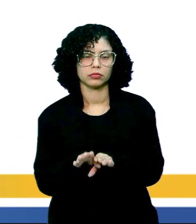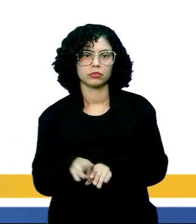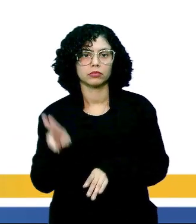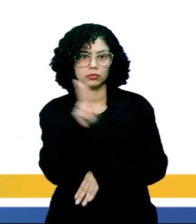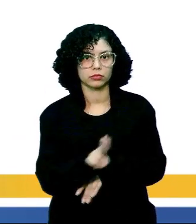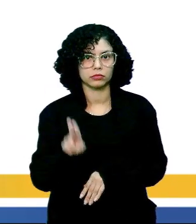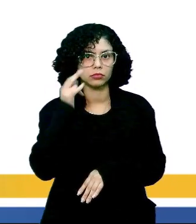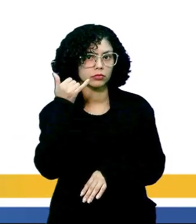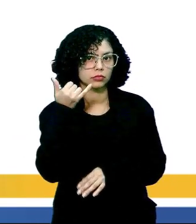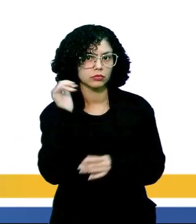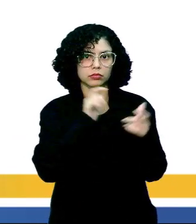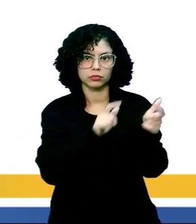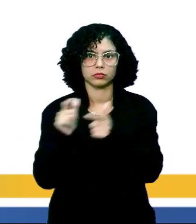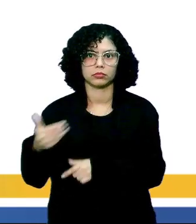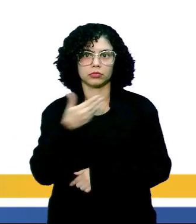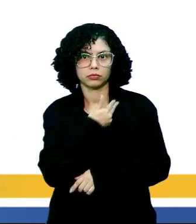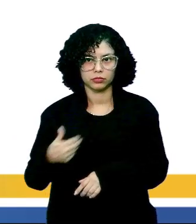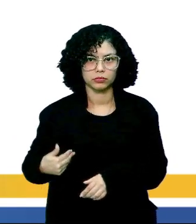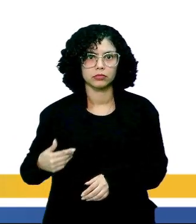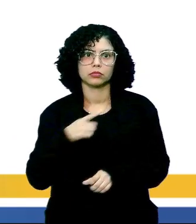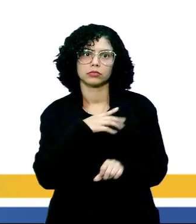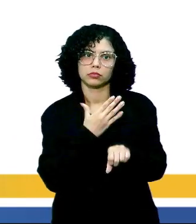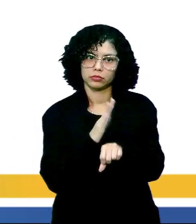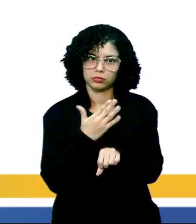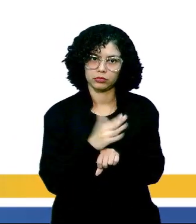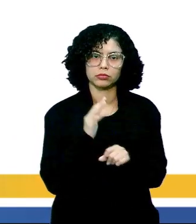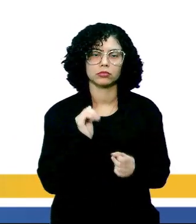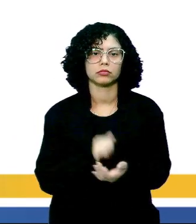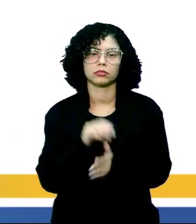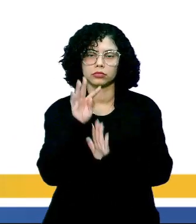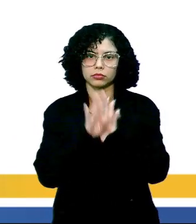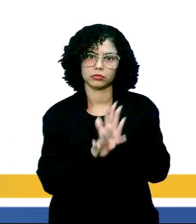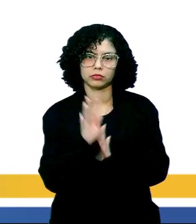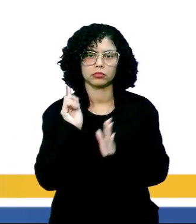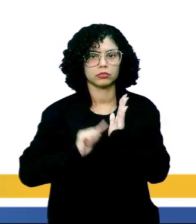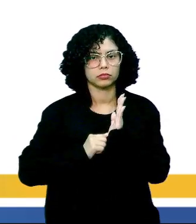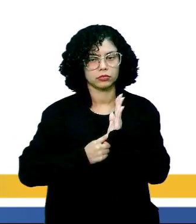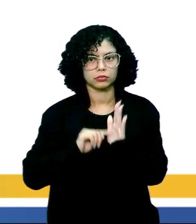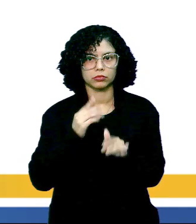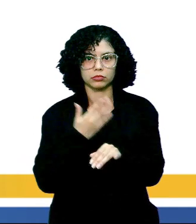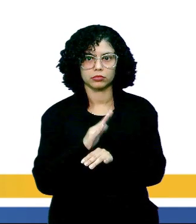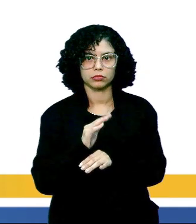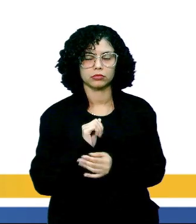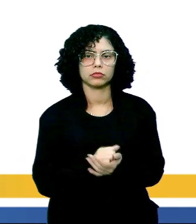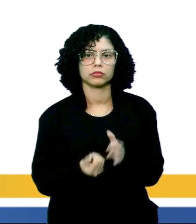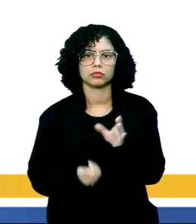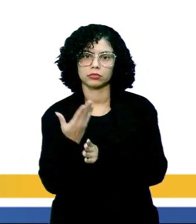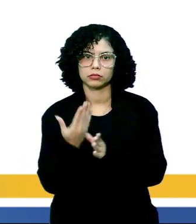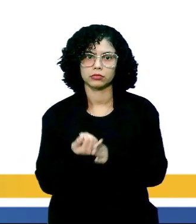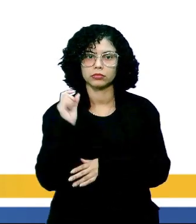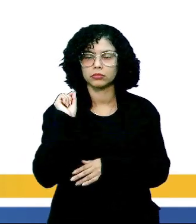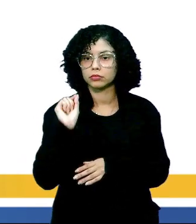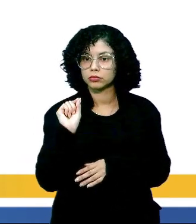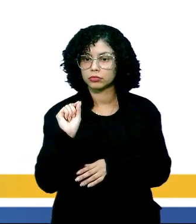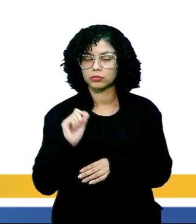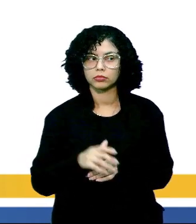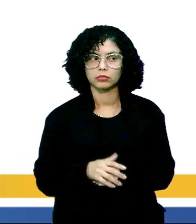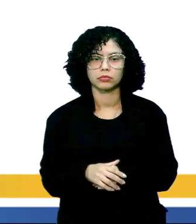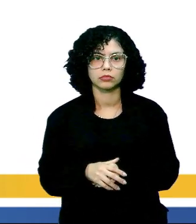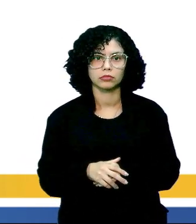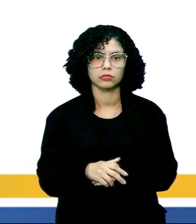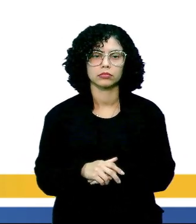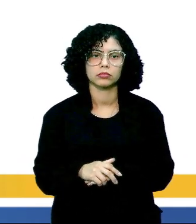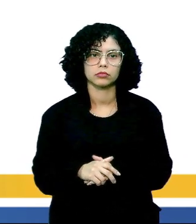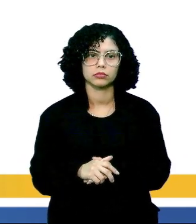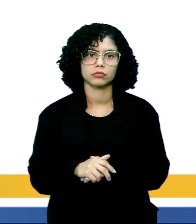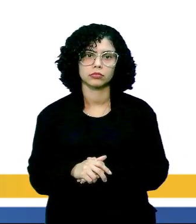O uso de celulares em lugares públicos tem sido prática corrente. O tempo aponta que essa prática tem